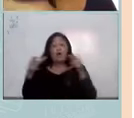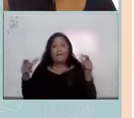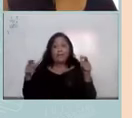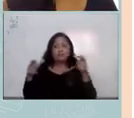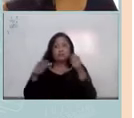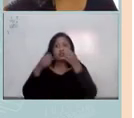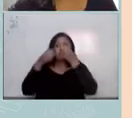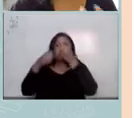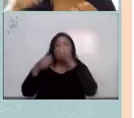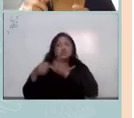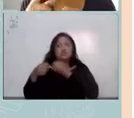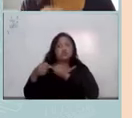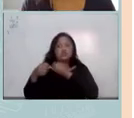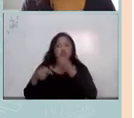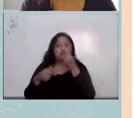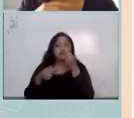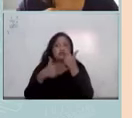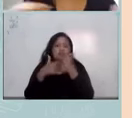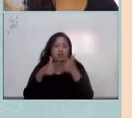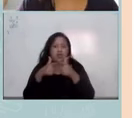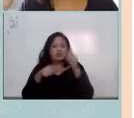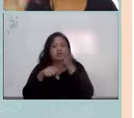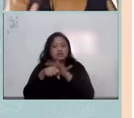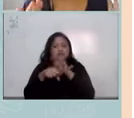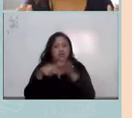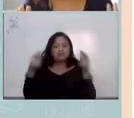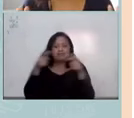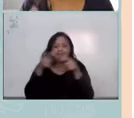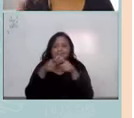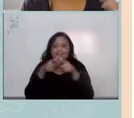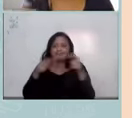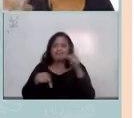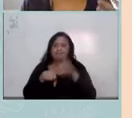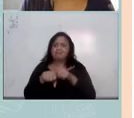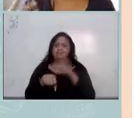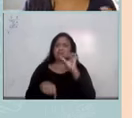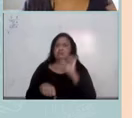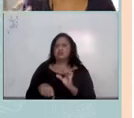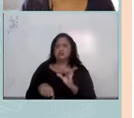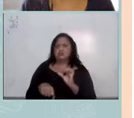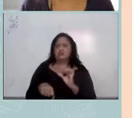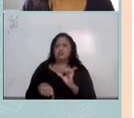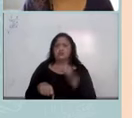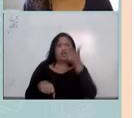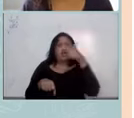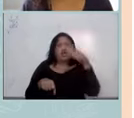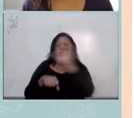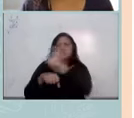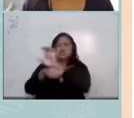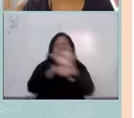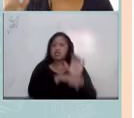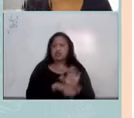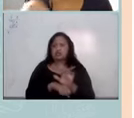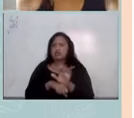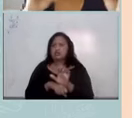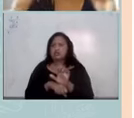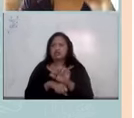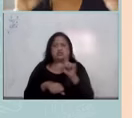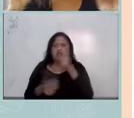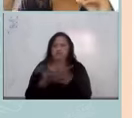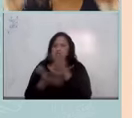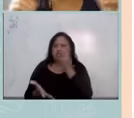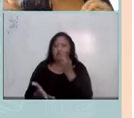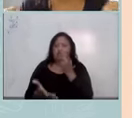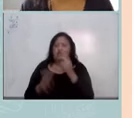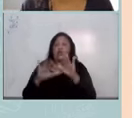casos expressivo, né, no curto período de tempo, e em vários outros estados em que a doença geralmente não ocorre, né, ou quando ocorre